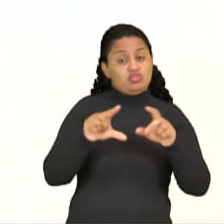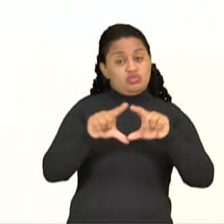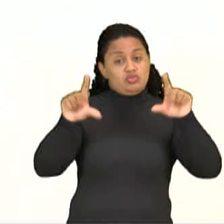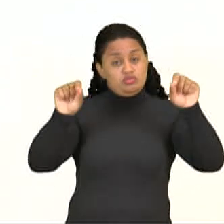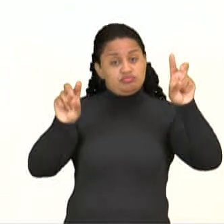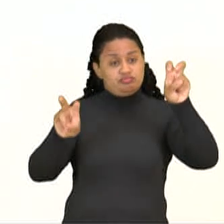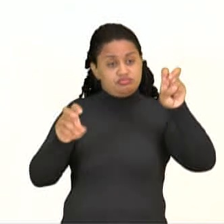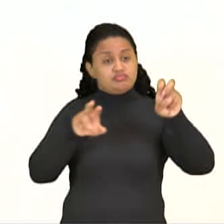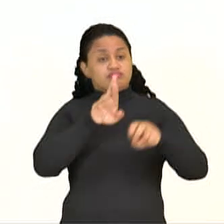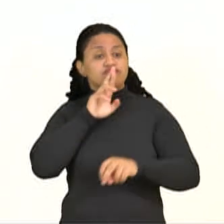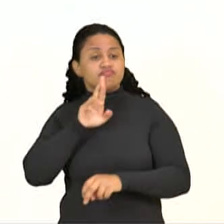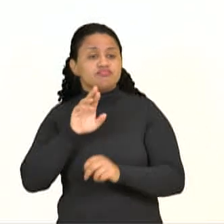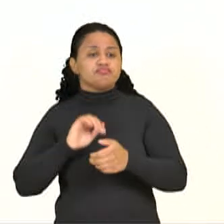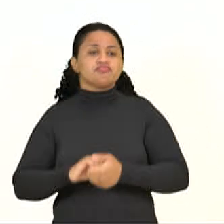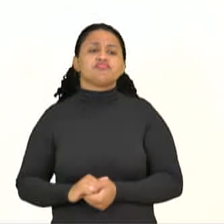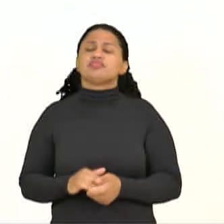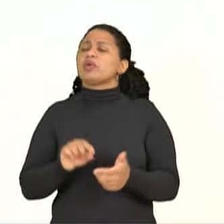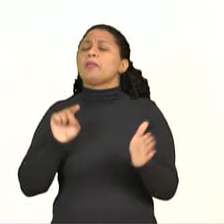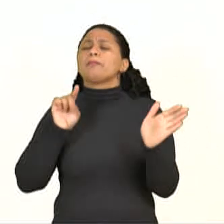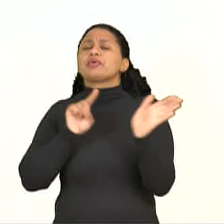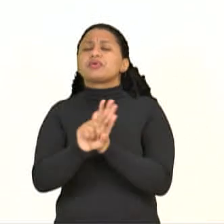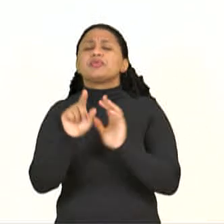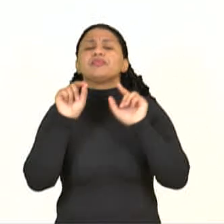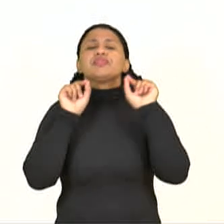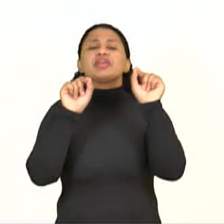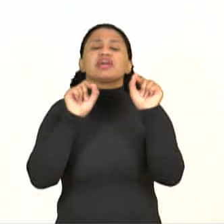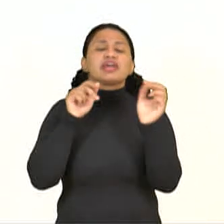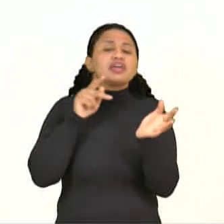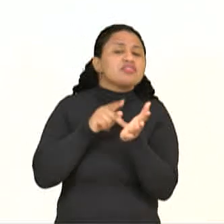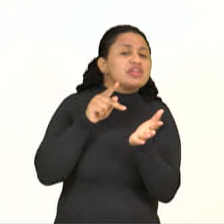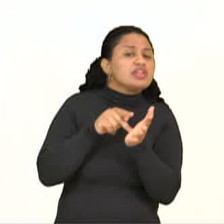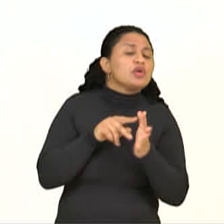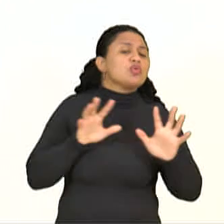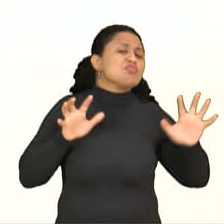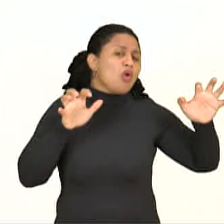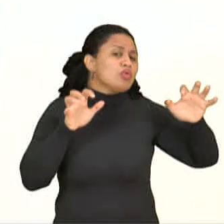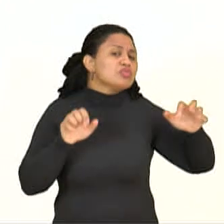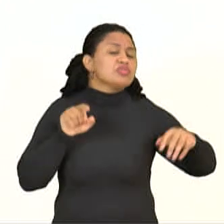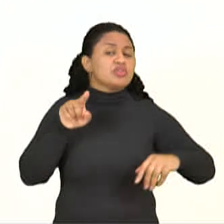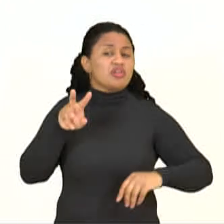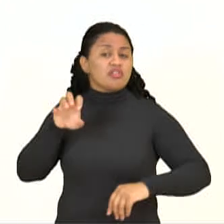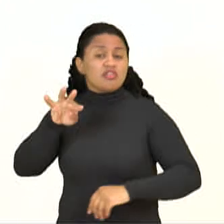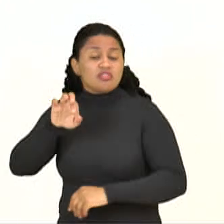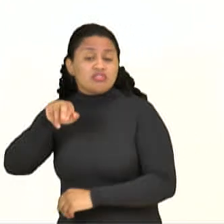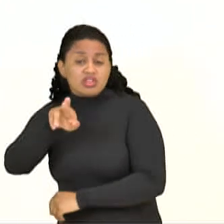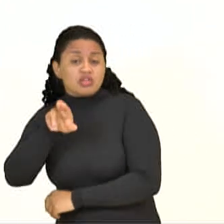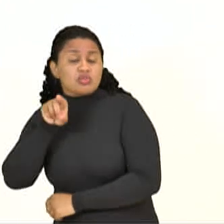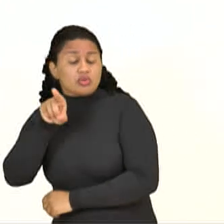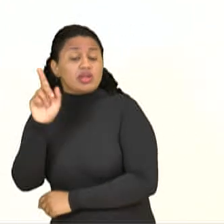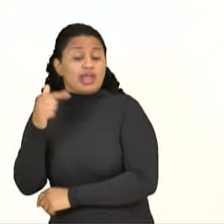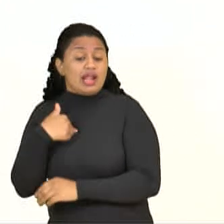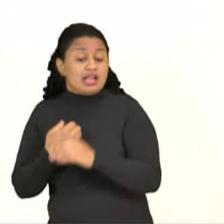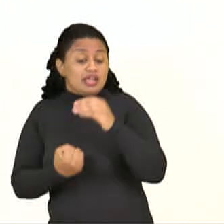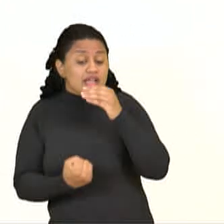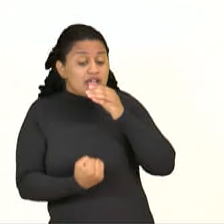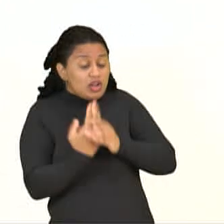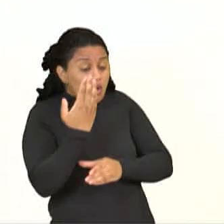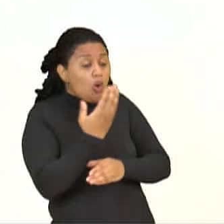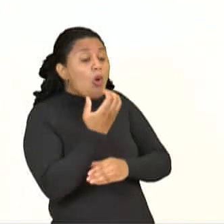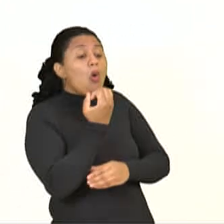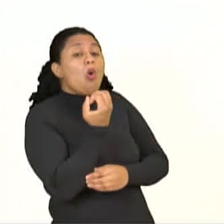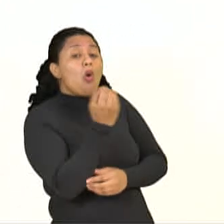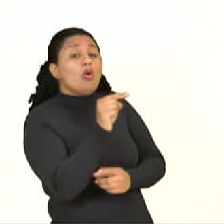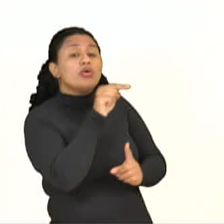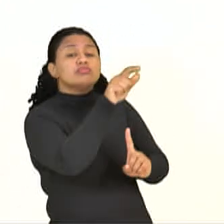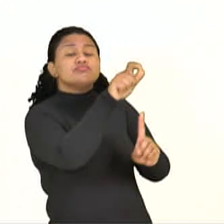passagem e responda. Fica a pergunta: quem seria o verdadeiro monstro? Victor Frankenstein, que acabou criando um monstro,